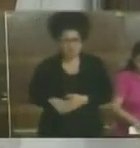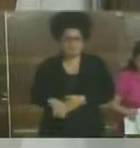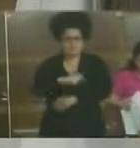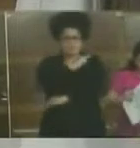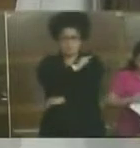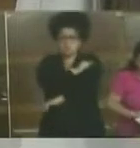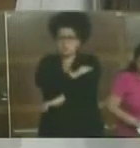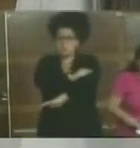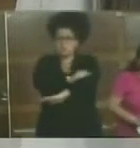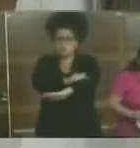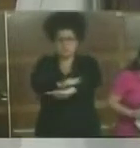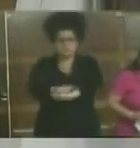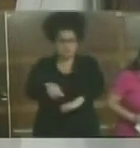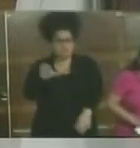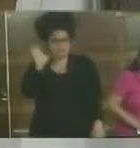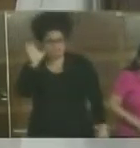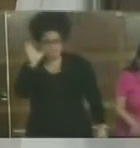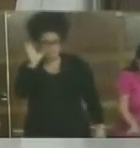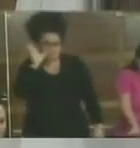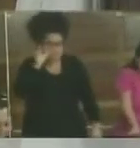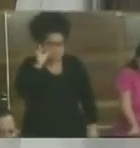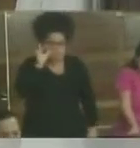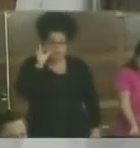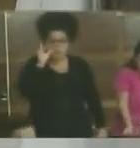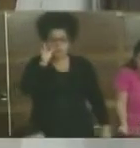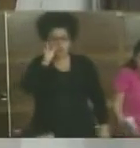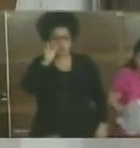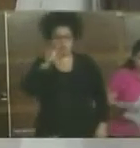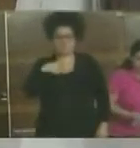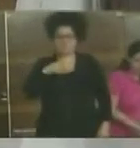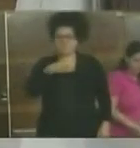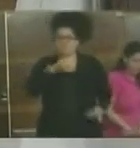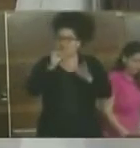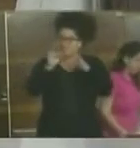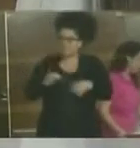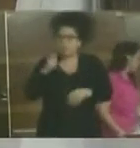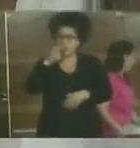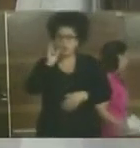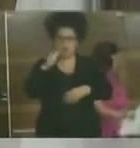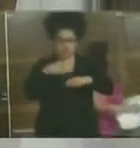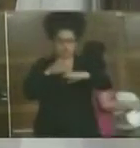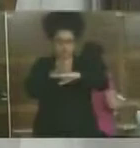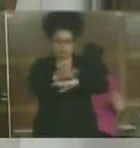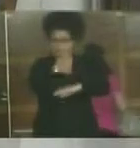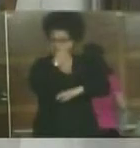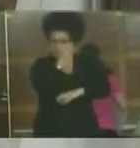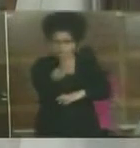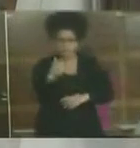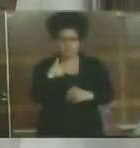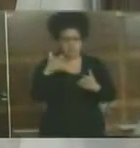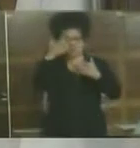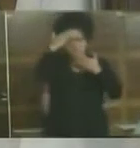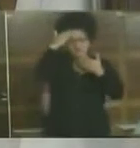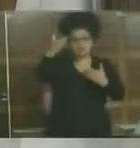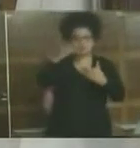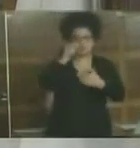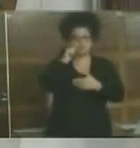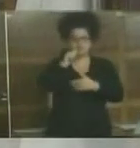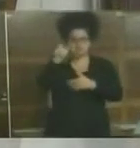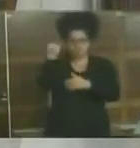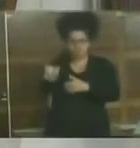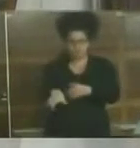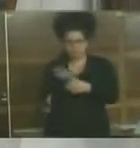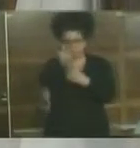educadíssimas, curiosíssimas. Eu tenho certeza que a minha visita ontem, eu tenho muito a agradecer a Fabiana Lima, que foi quem me